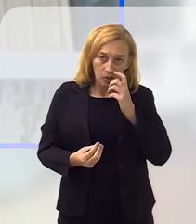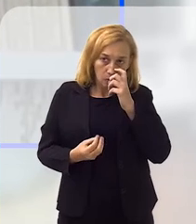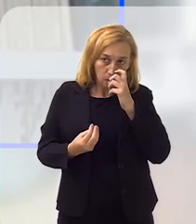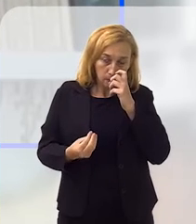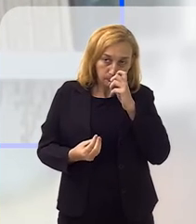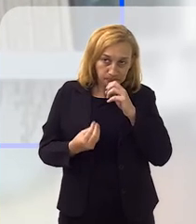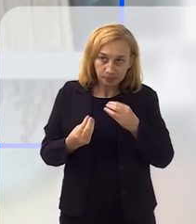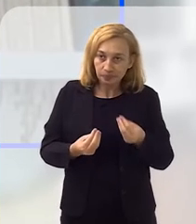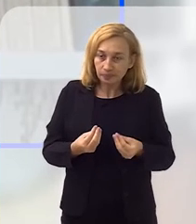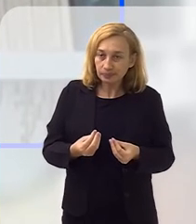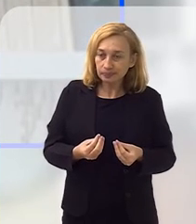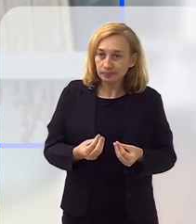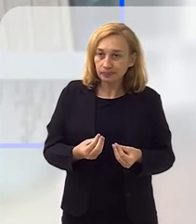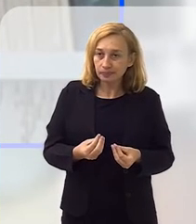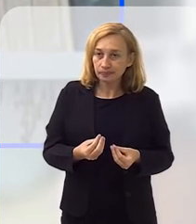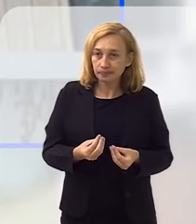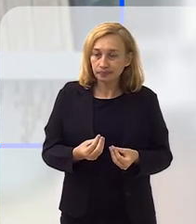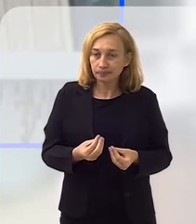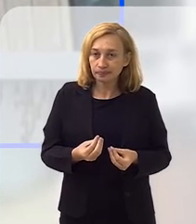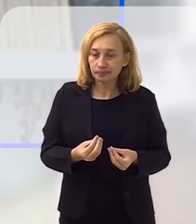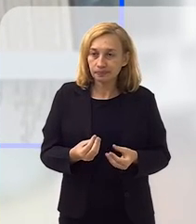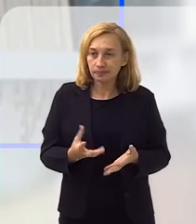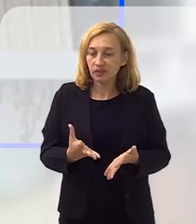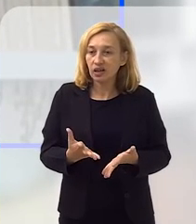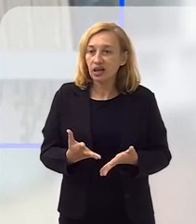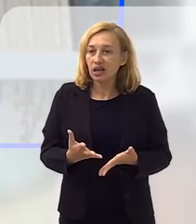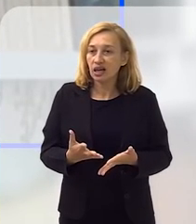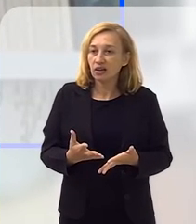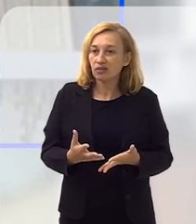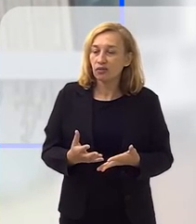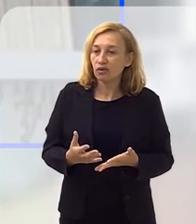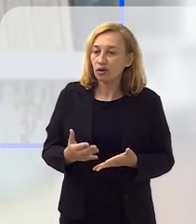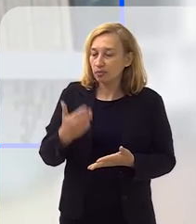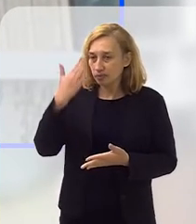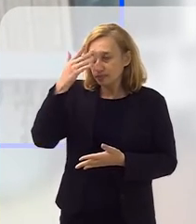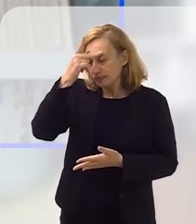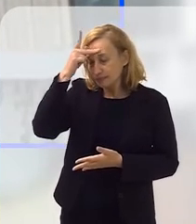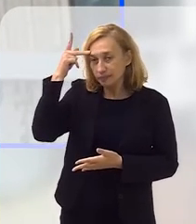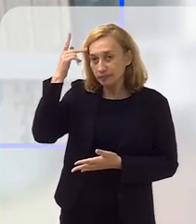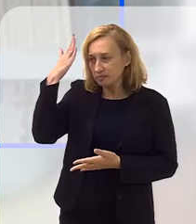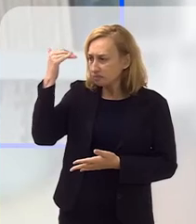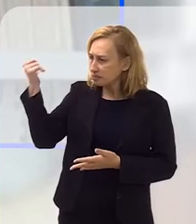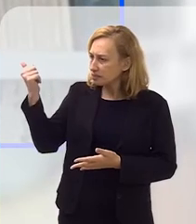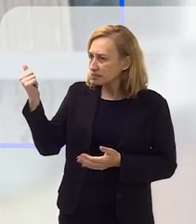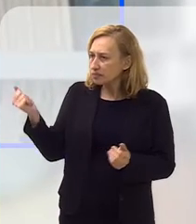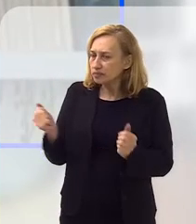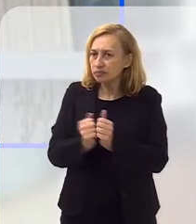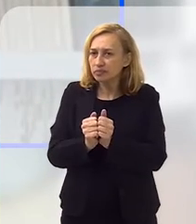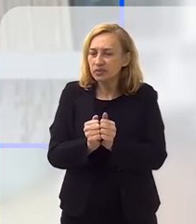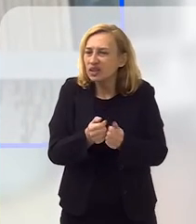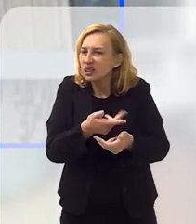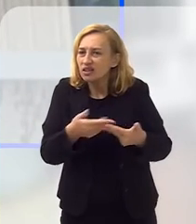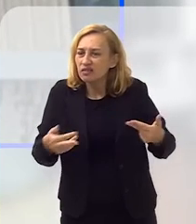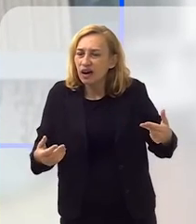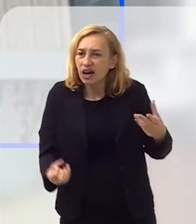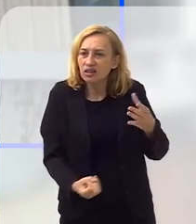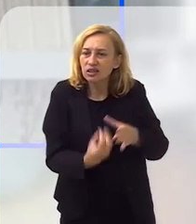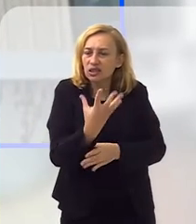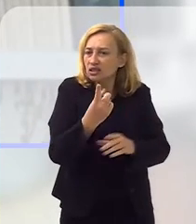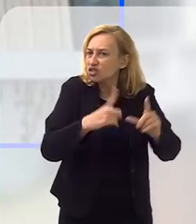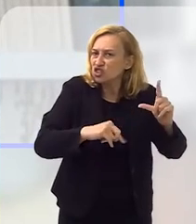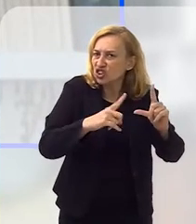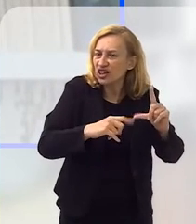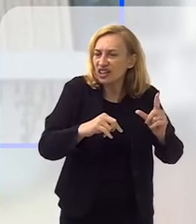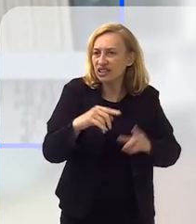pelo talento dela, ela acabou se tornando parceira dos maiores letristas do país. A gente falou do